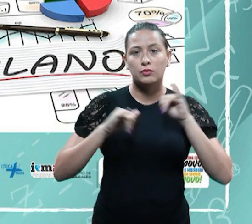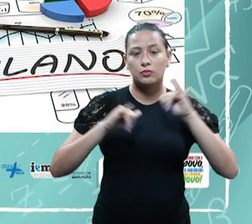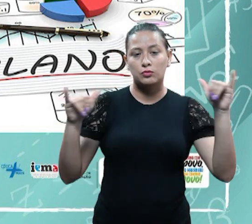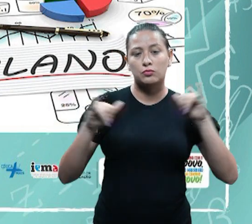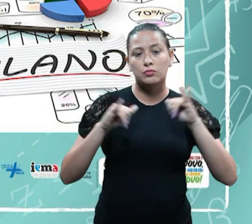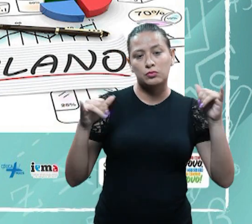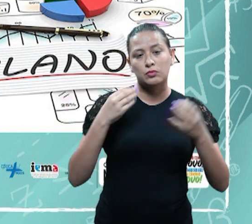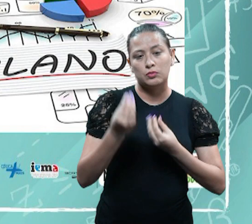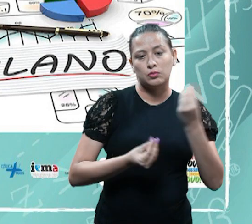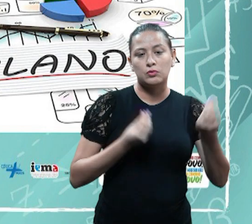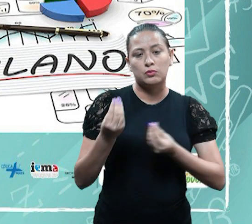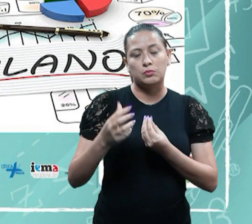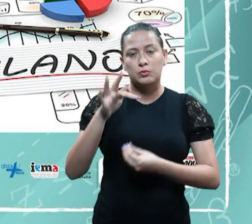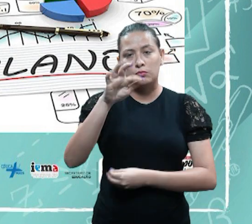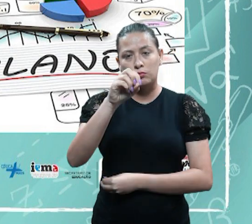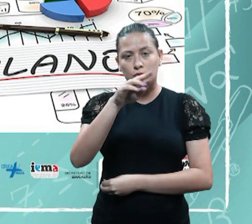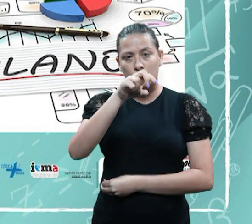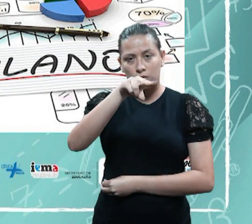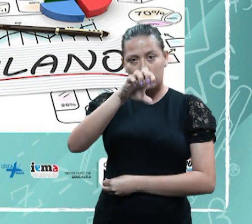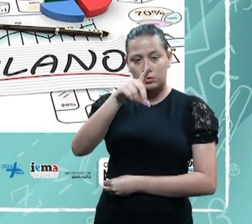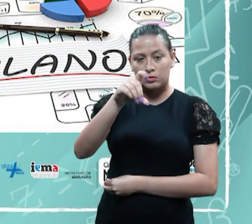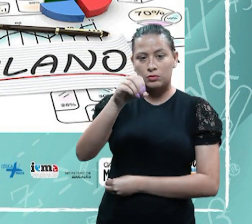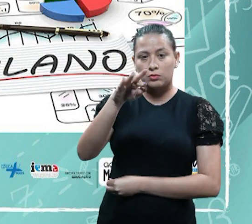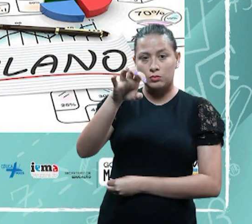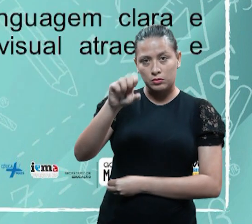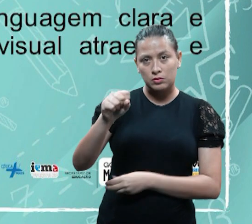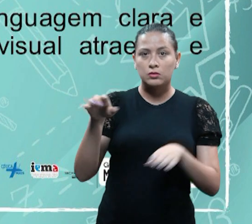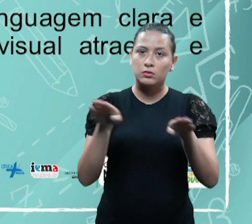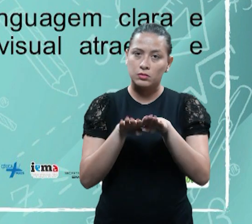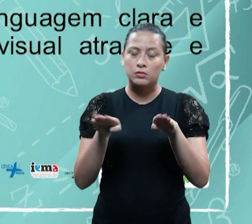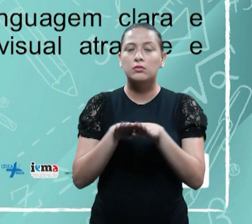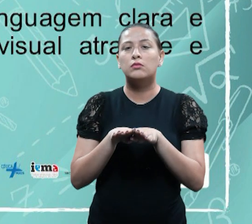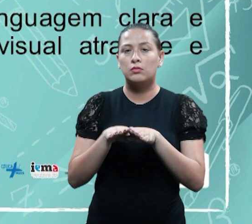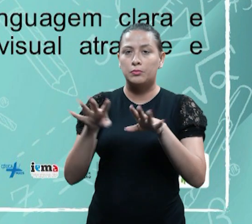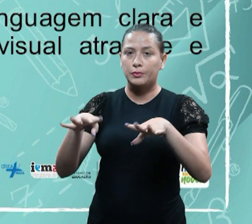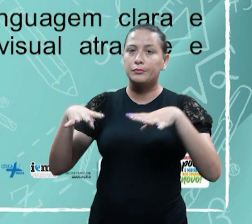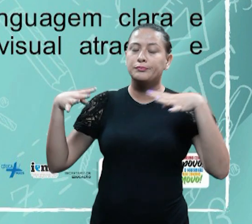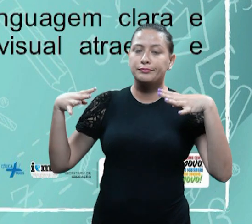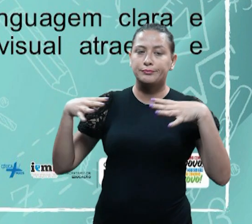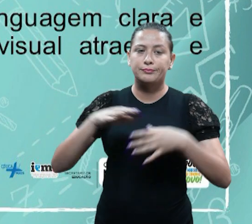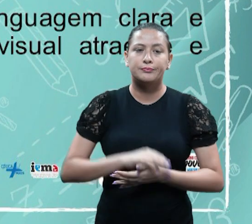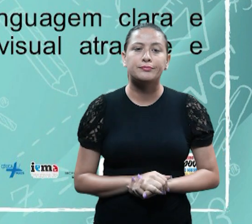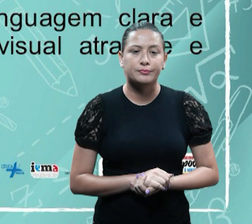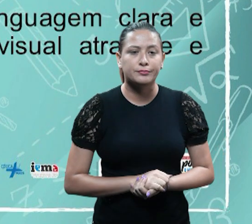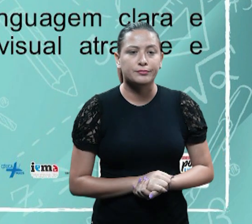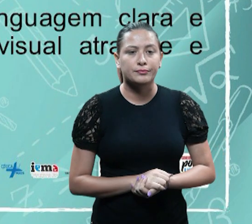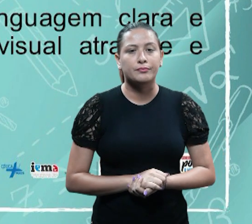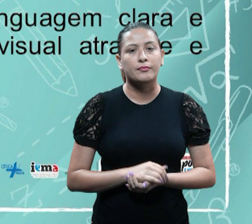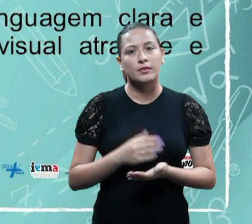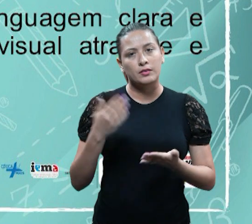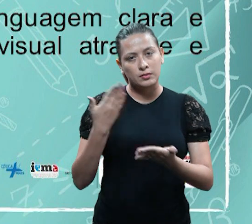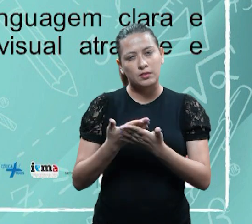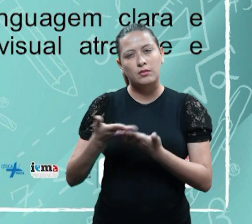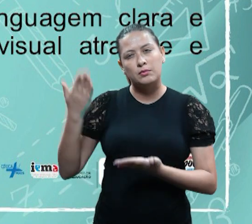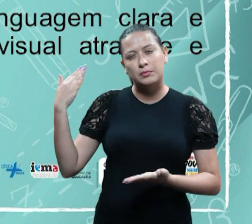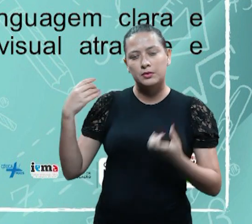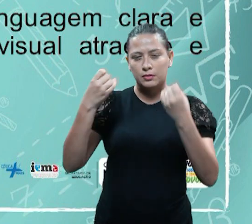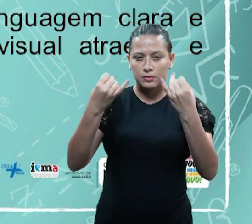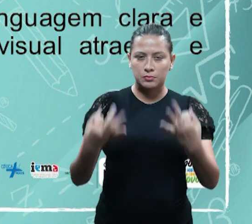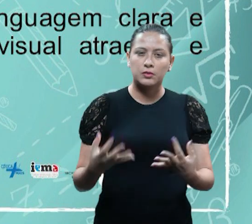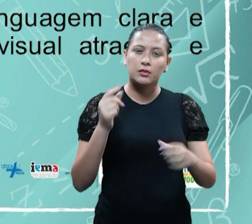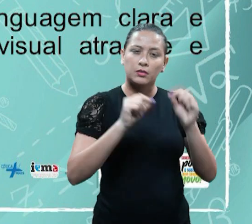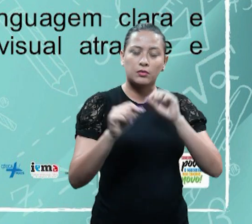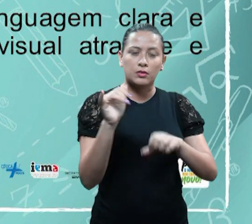comunicação, fornecedores e público-alvo. E, claro, como eu falei da aula passada, né, estratégias de